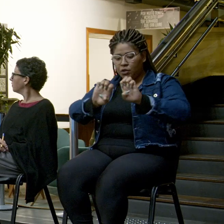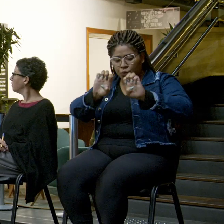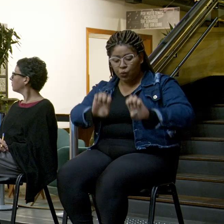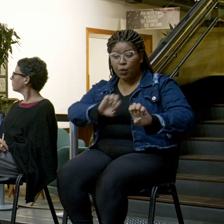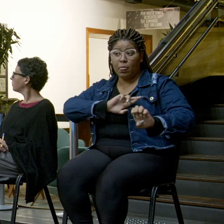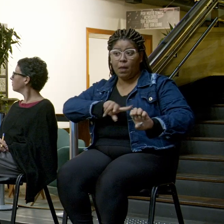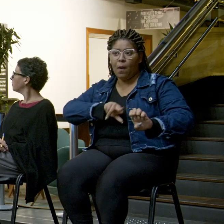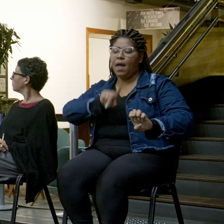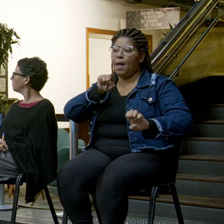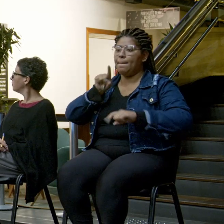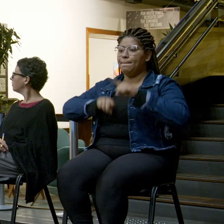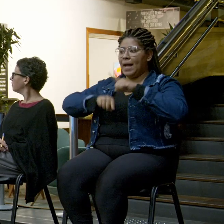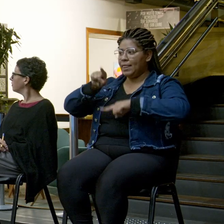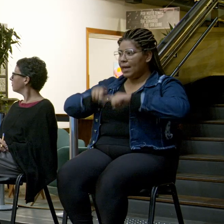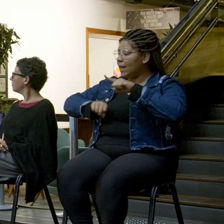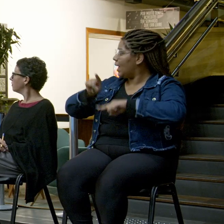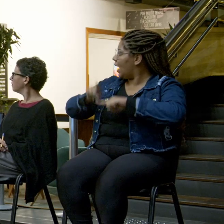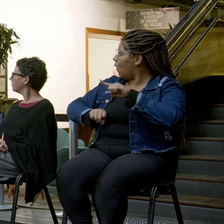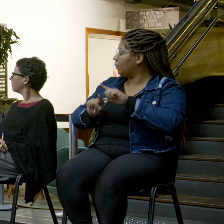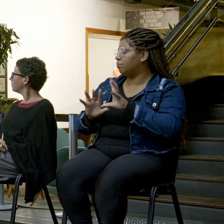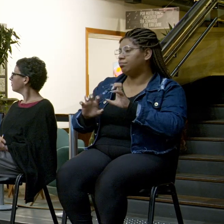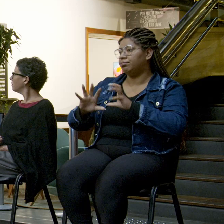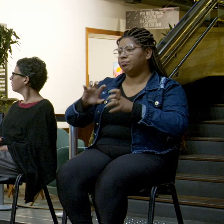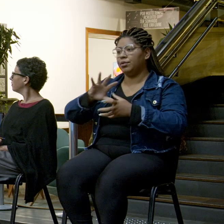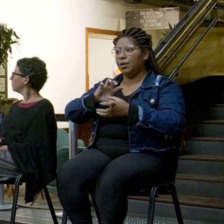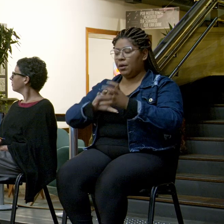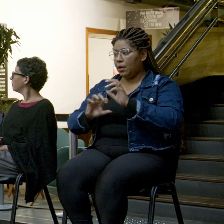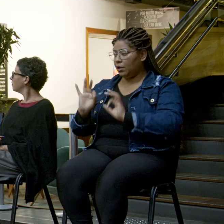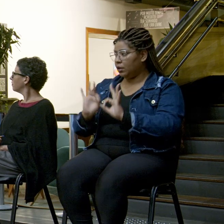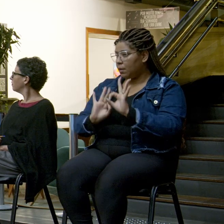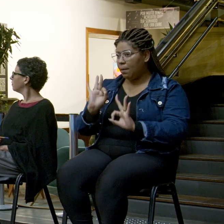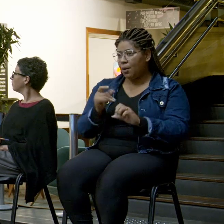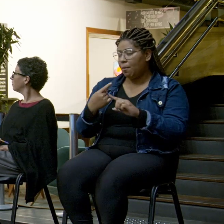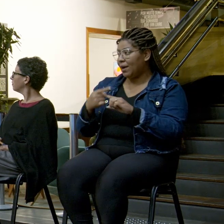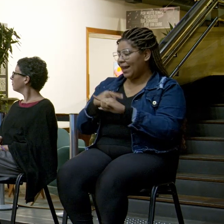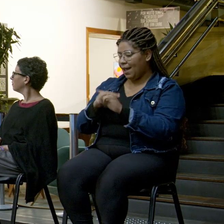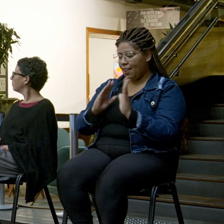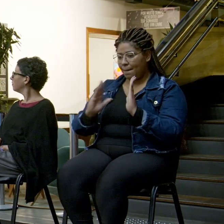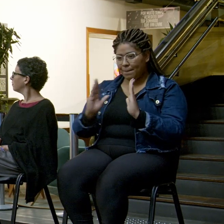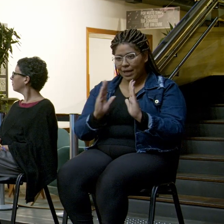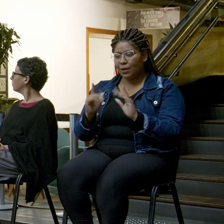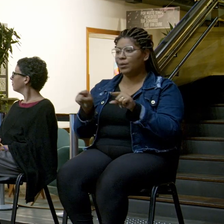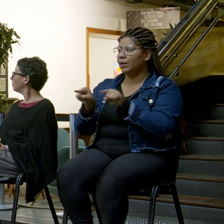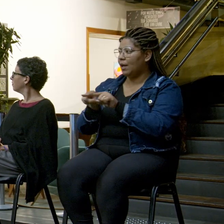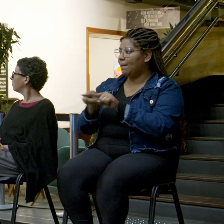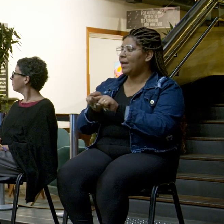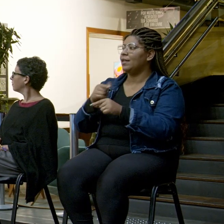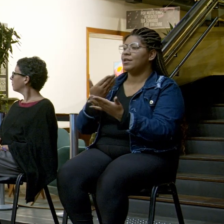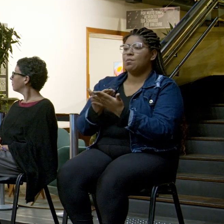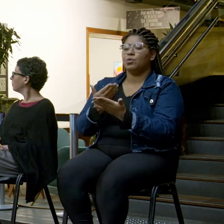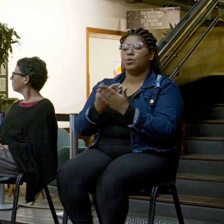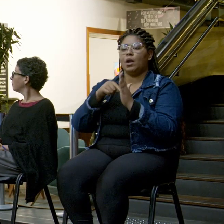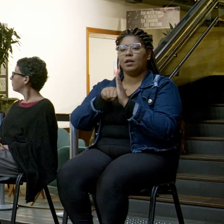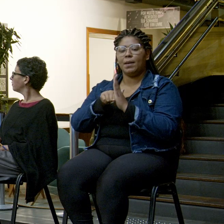que não são materiais convencionais, o que naquele momento também está sendo muito explorado,